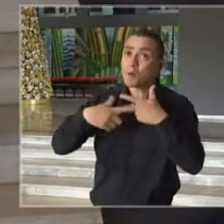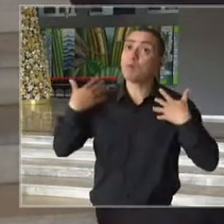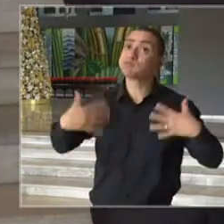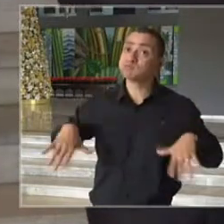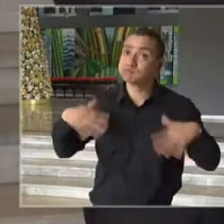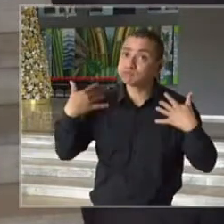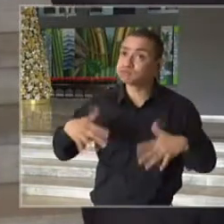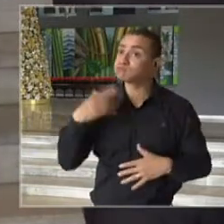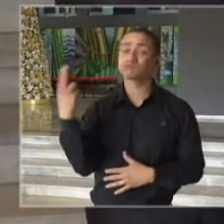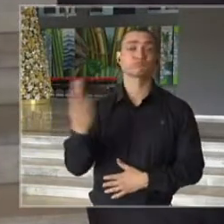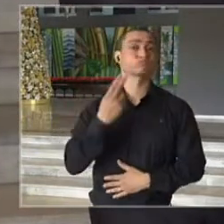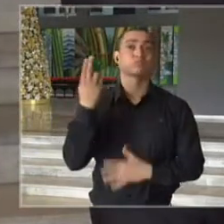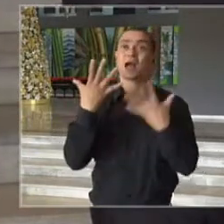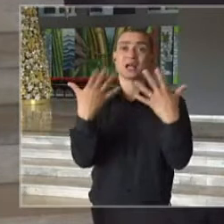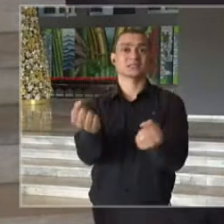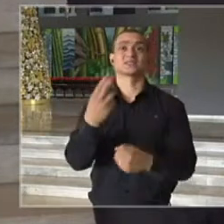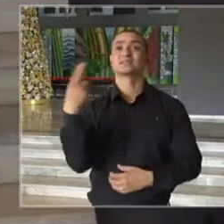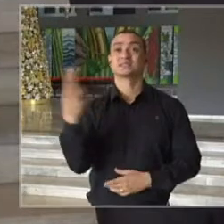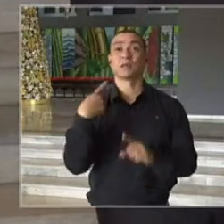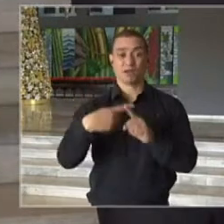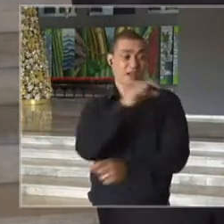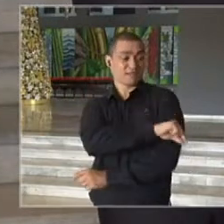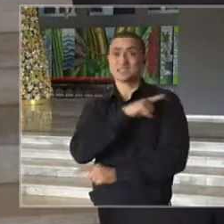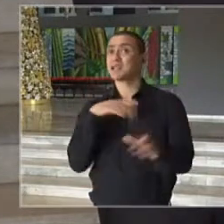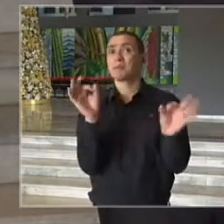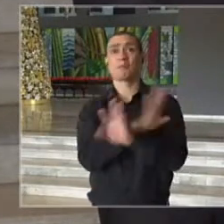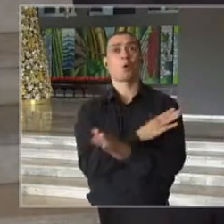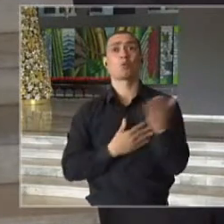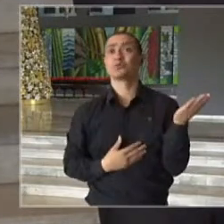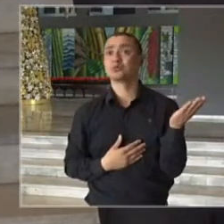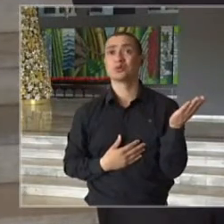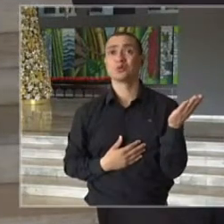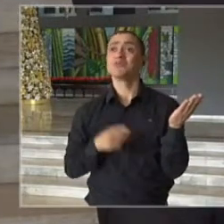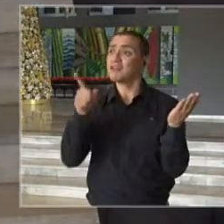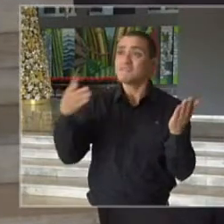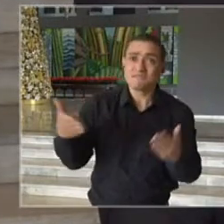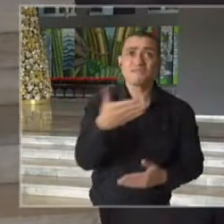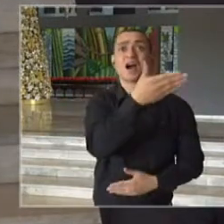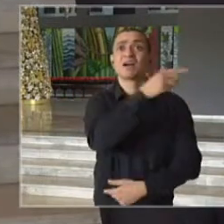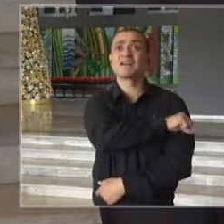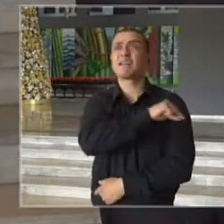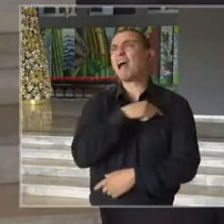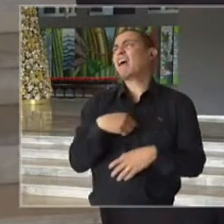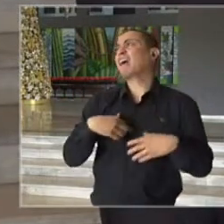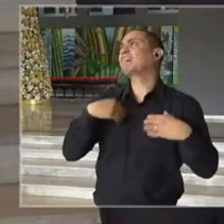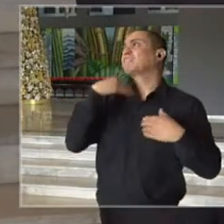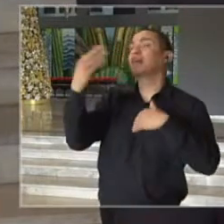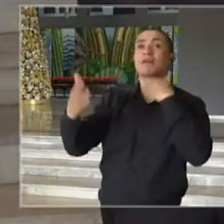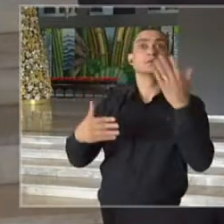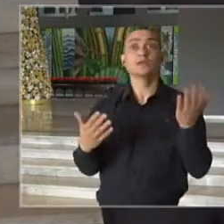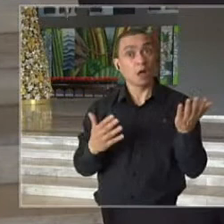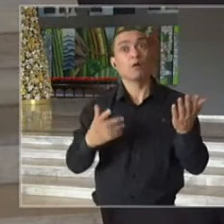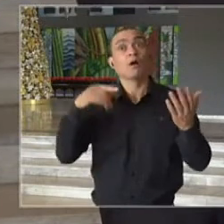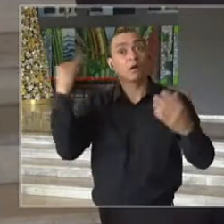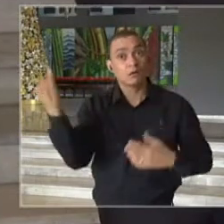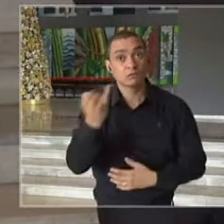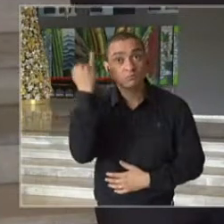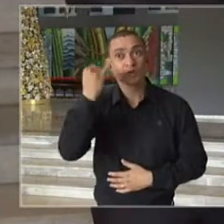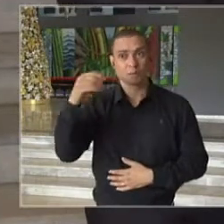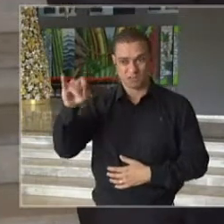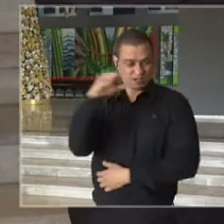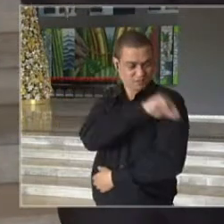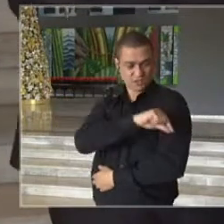que ele aconteça. Por quê? Porque a vacina está disponível no posto, a pessoa tem que ir lá tomar a sua vacina, garantir que ela